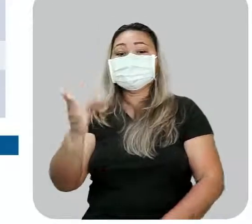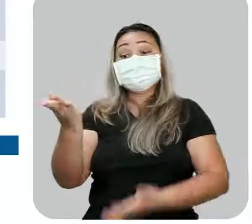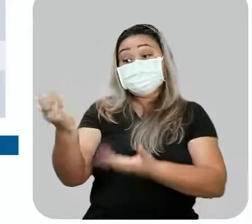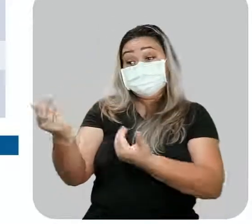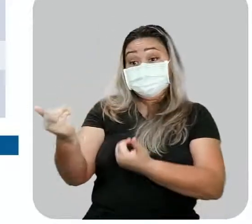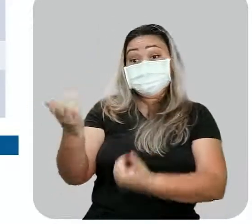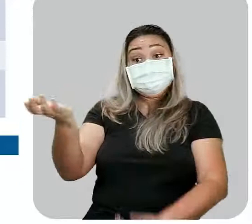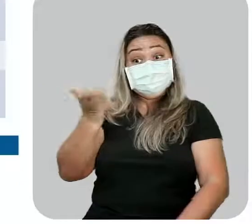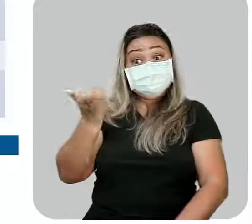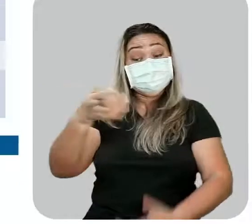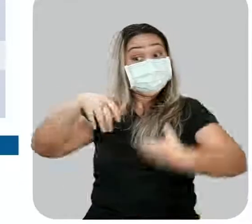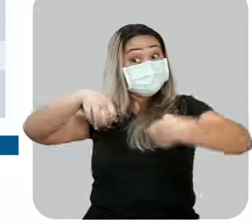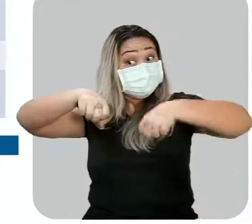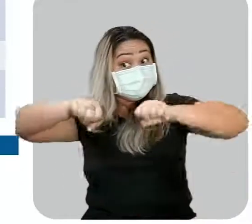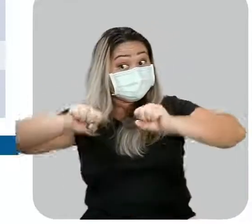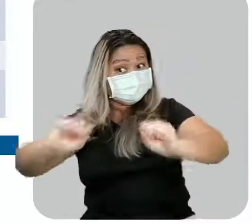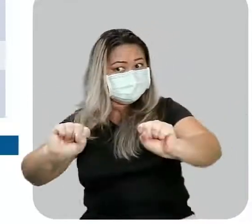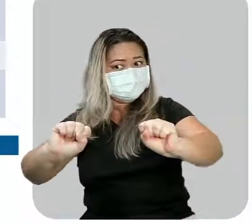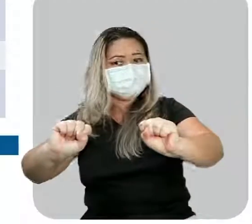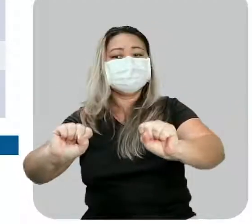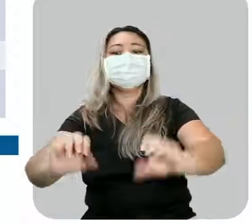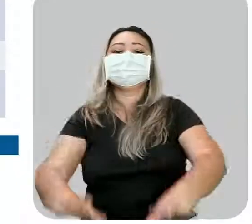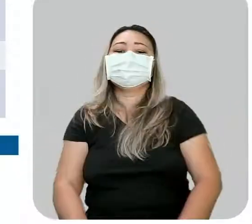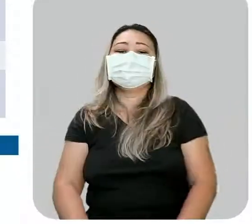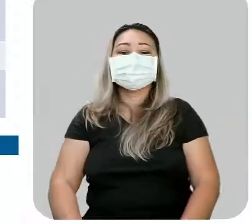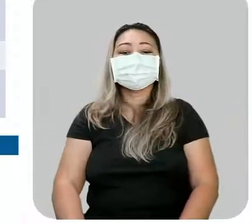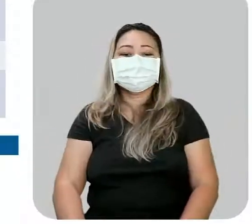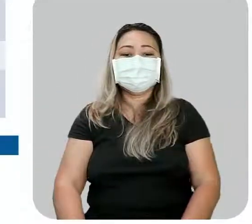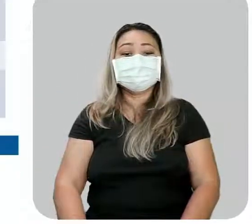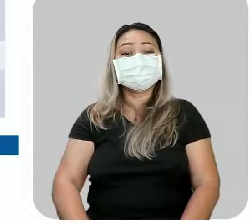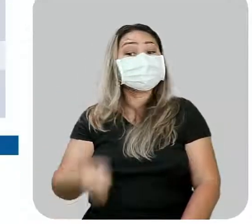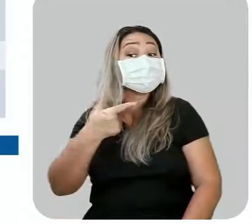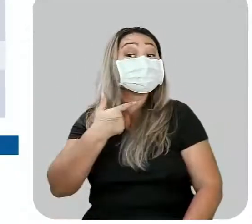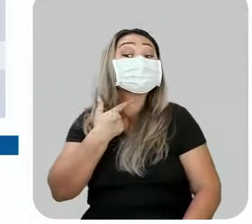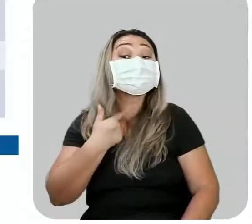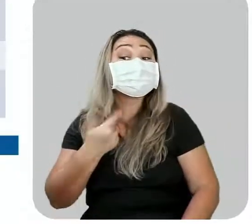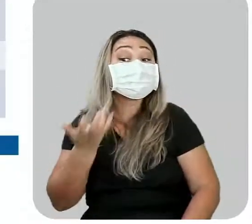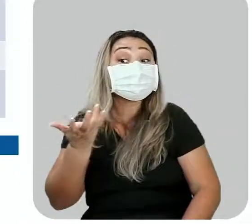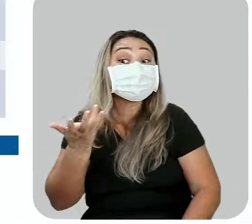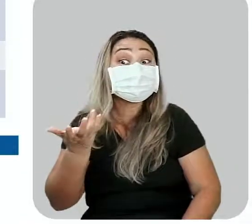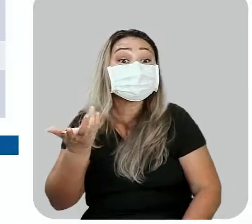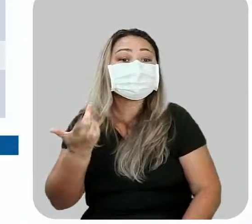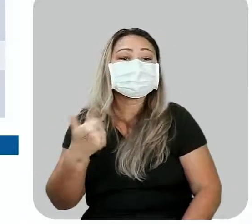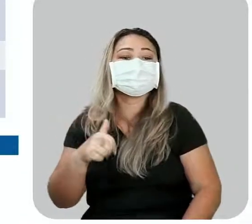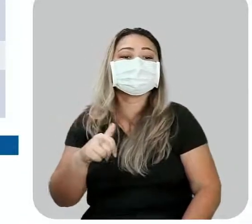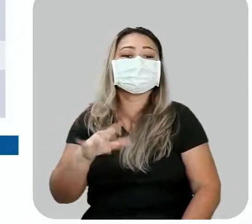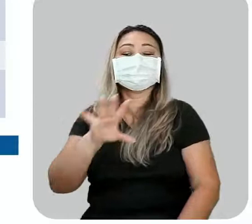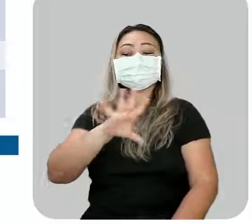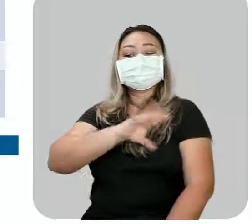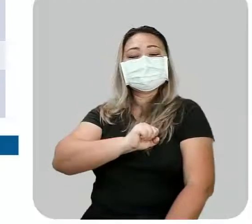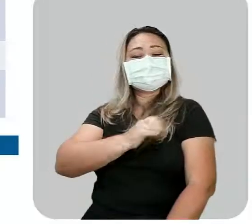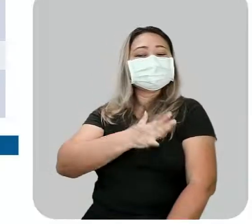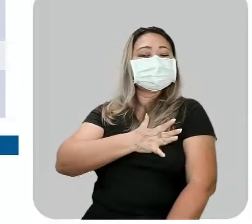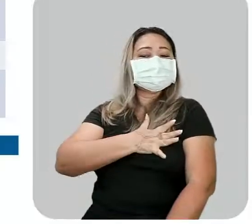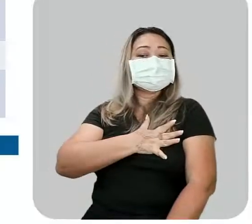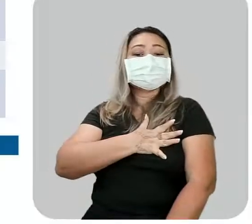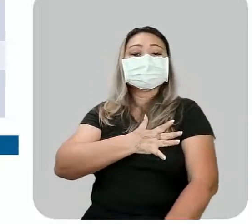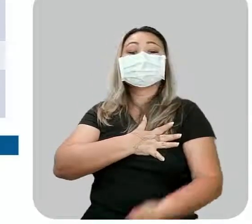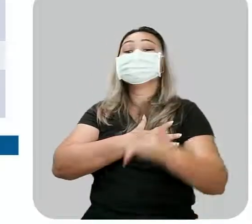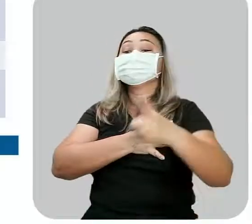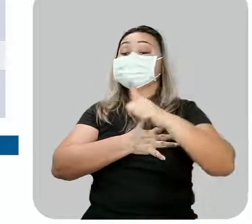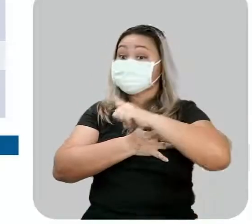O jovem quer a moto. Desejo. Amar, gostar,